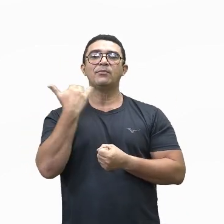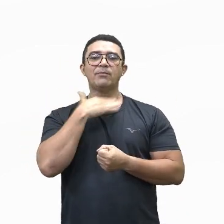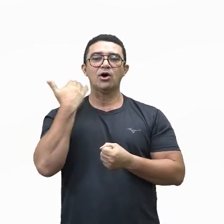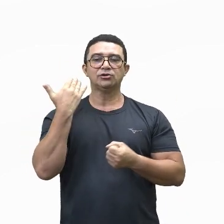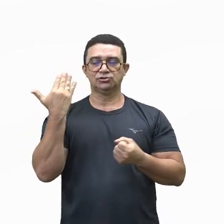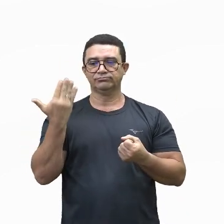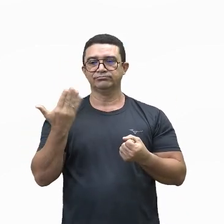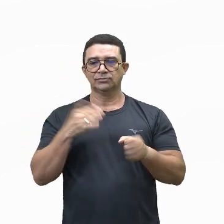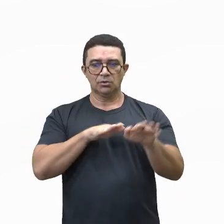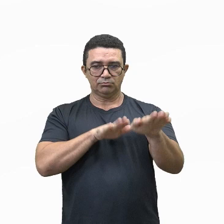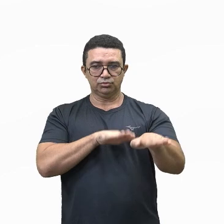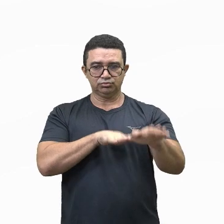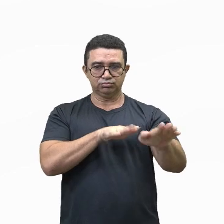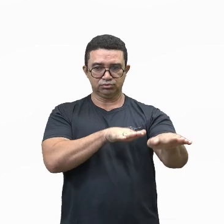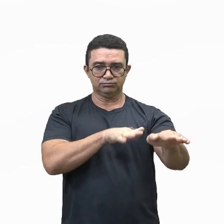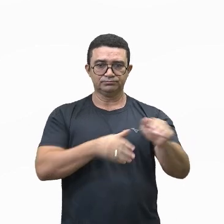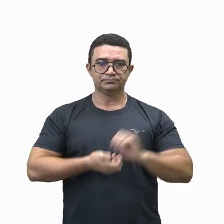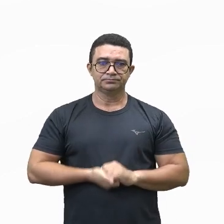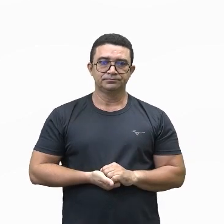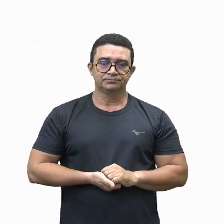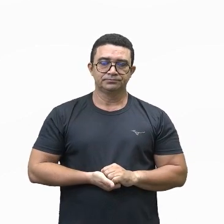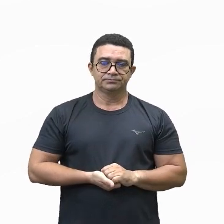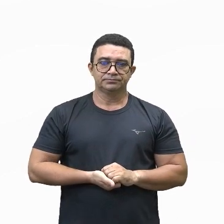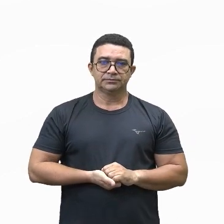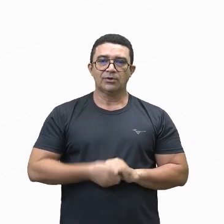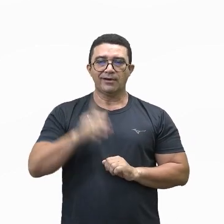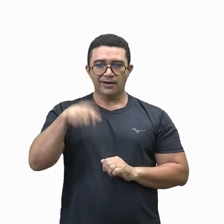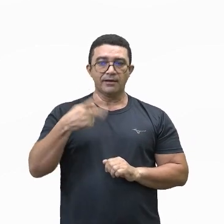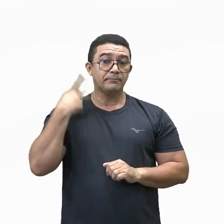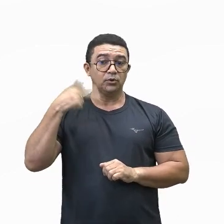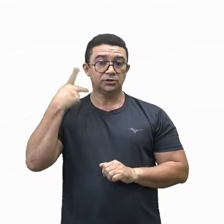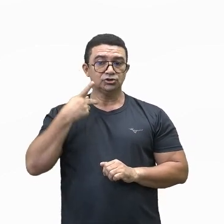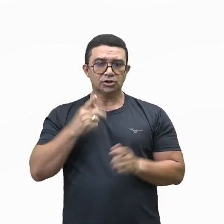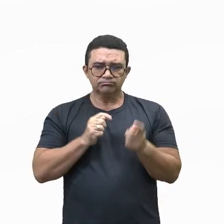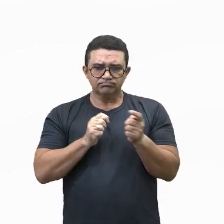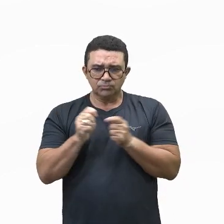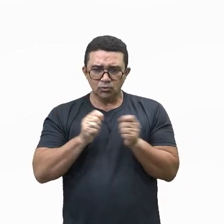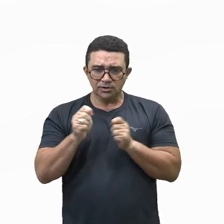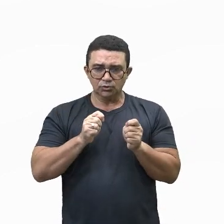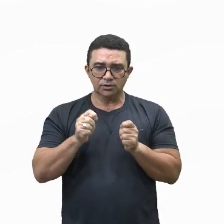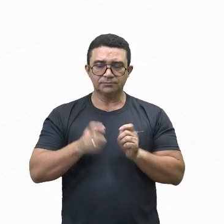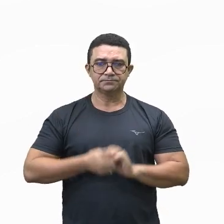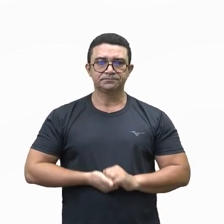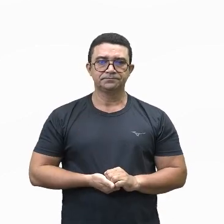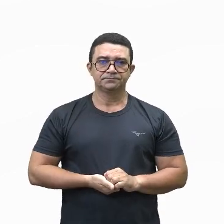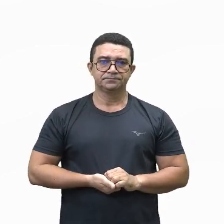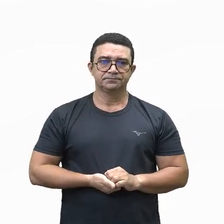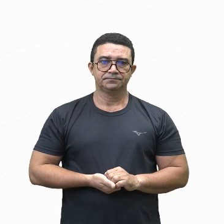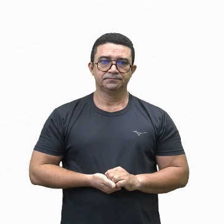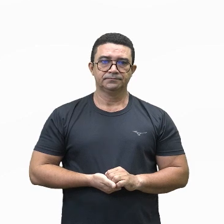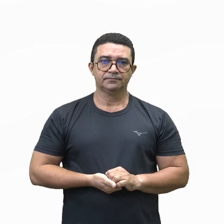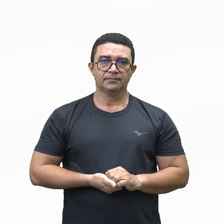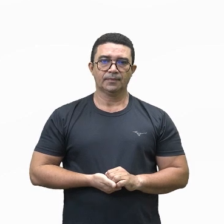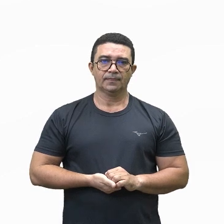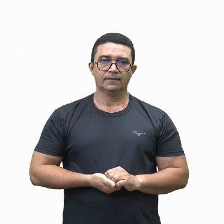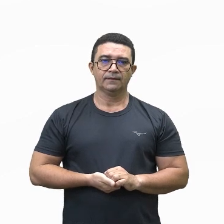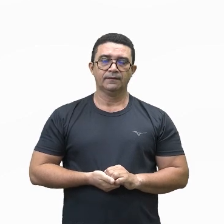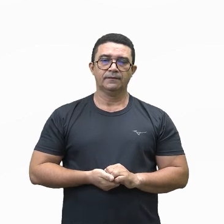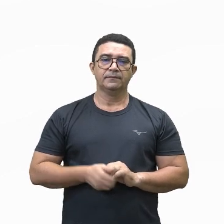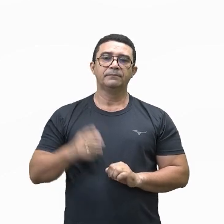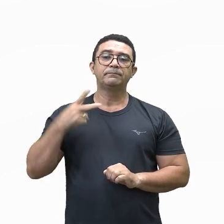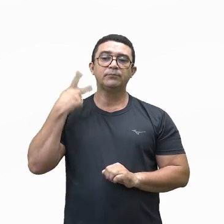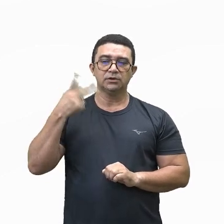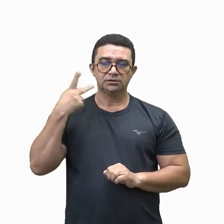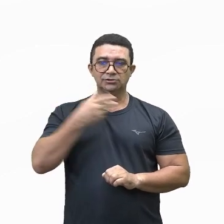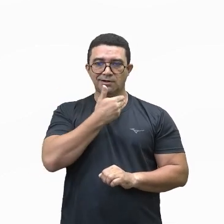políticas chamadas regulatórias, certo? Ficou claro aí? Muito bem. Vamos então para as políticas